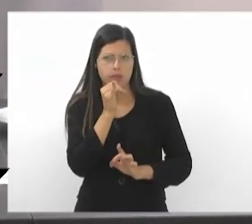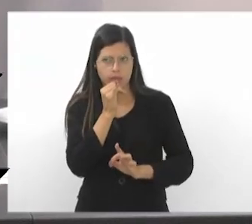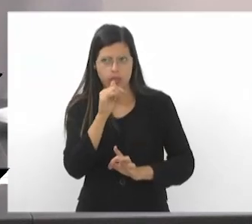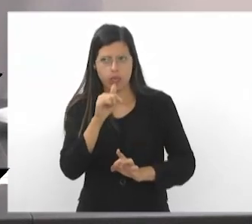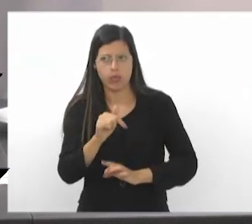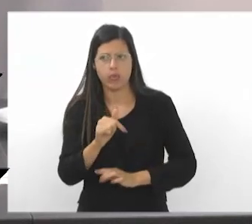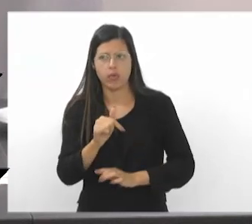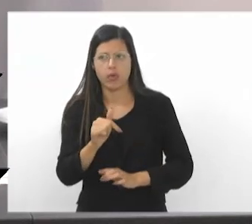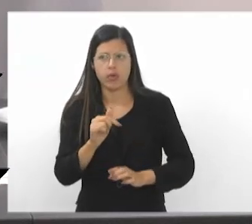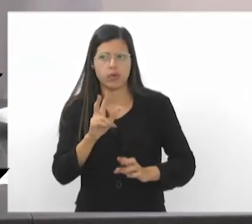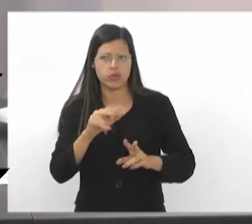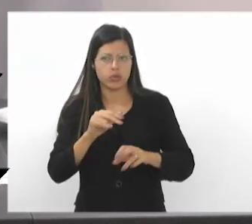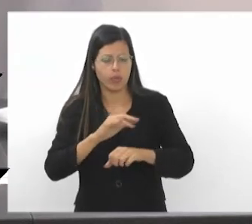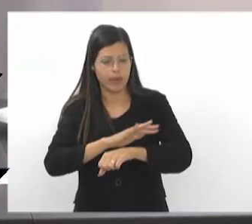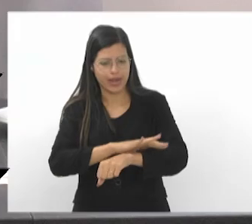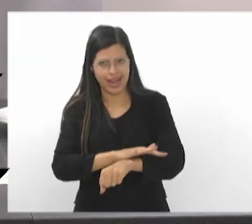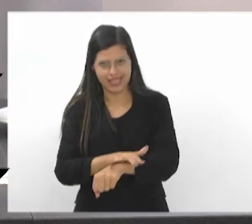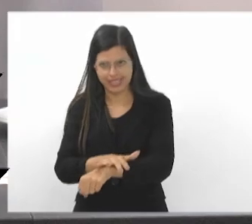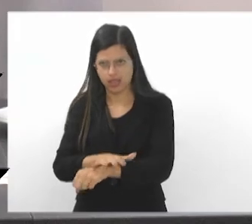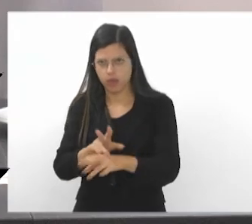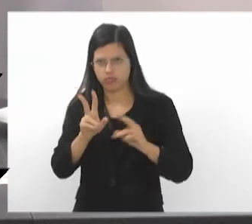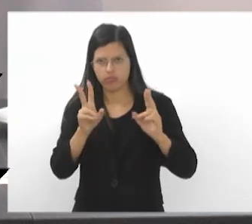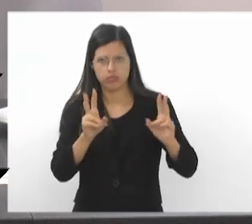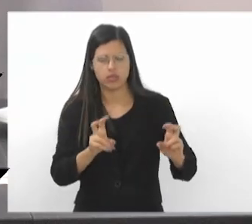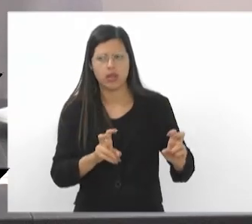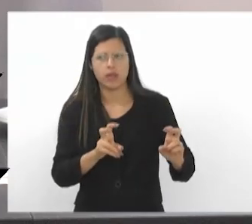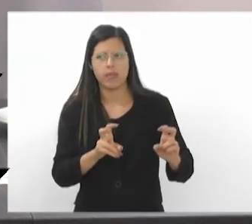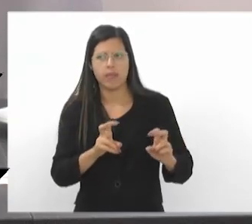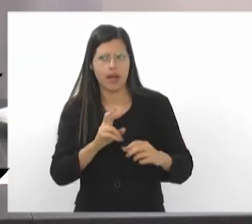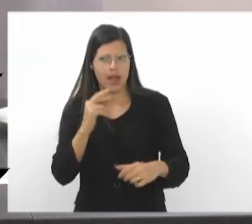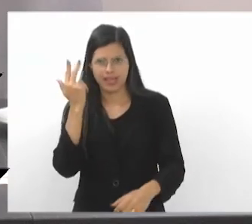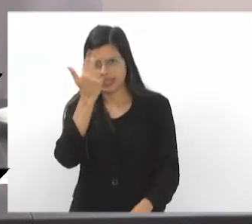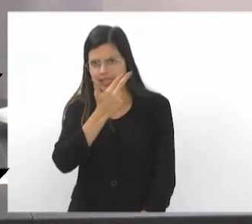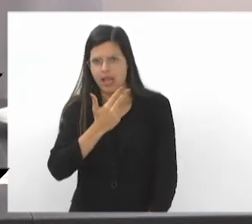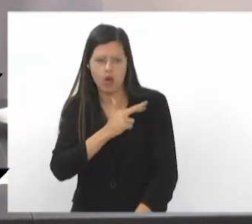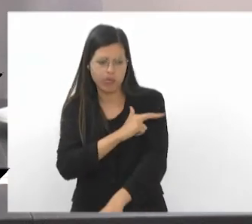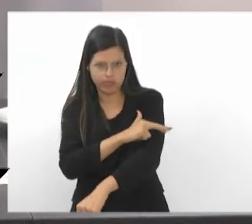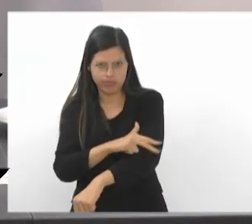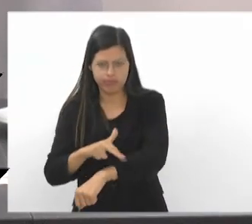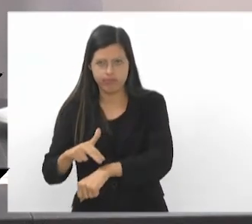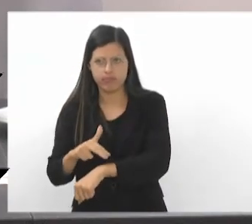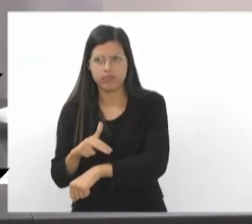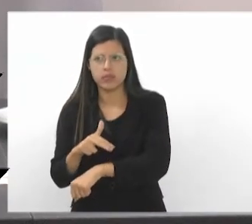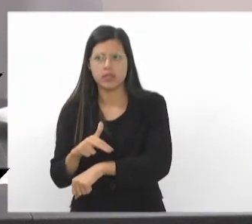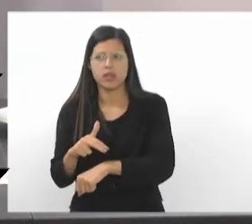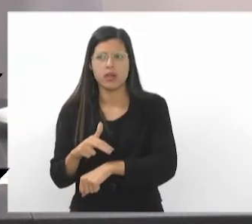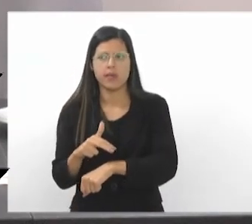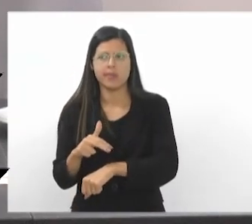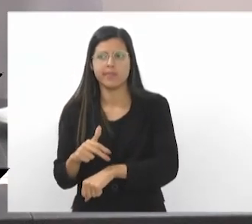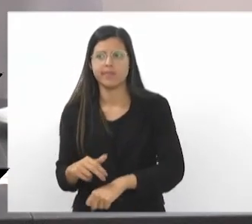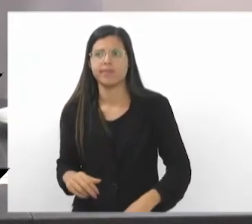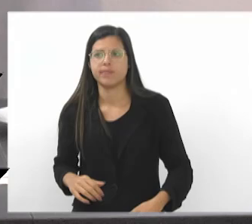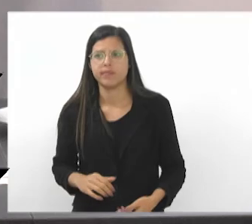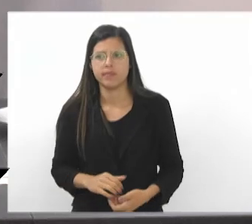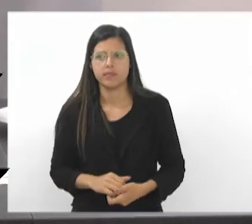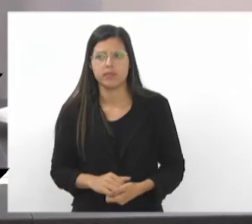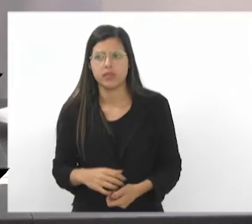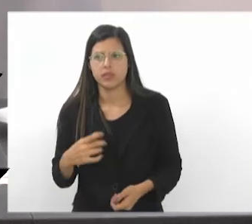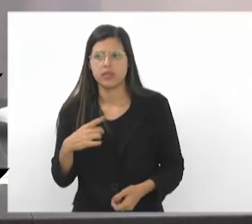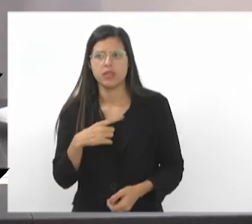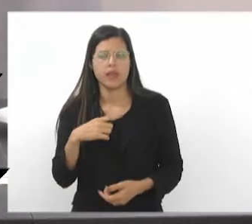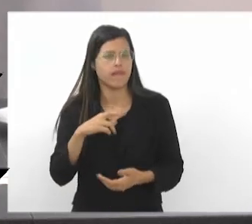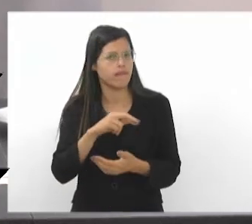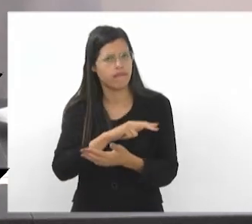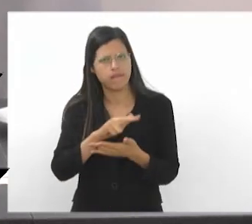assim, questão racial, ela tem muita homenagem em torno da questão racial. A igualdade